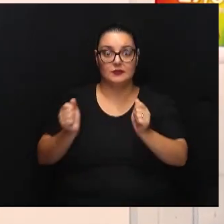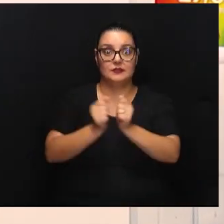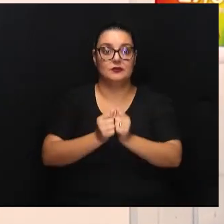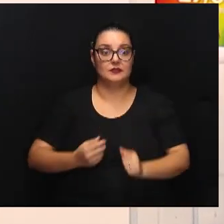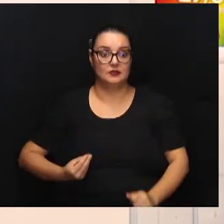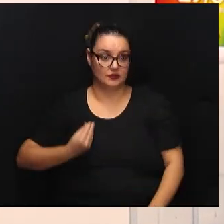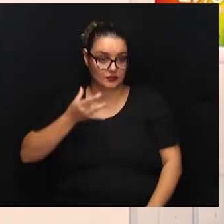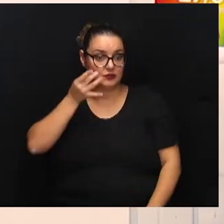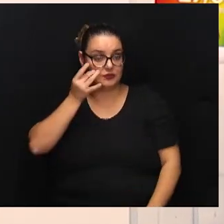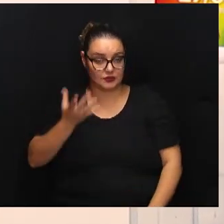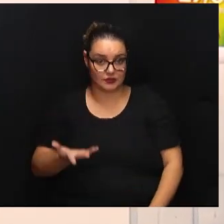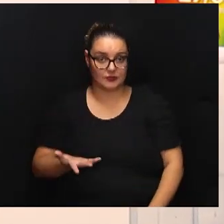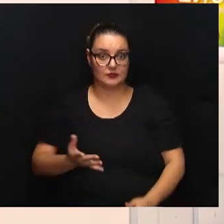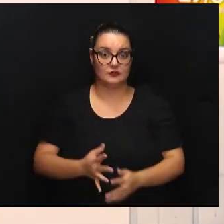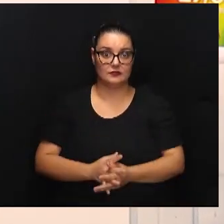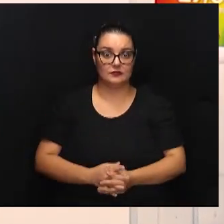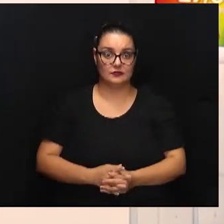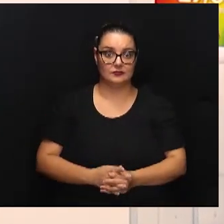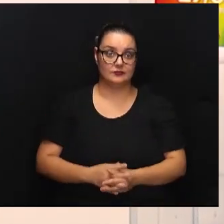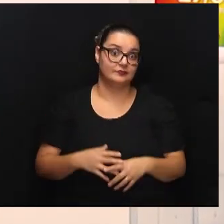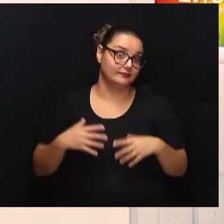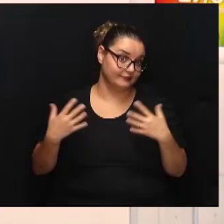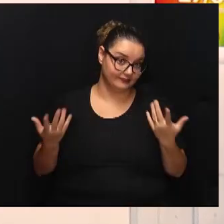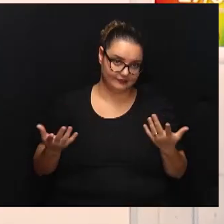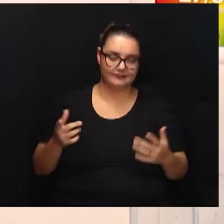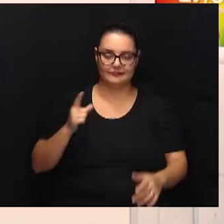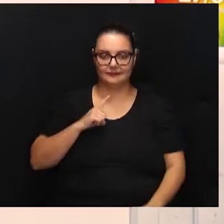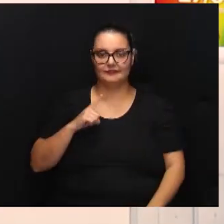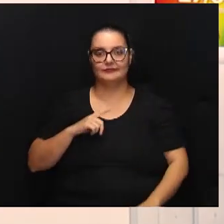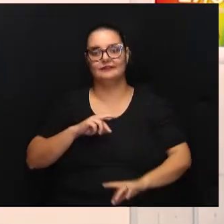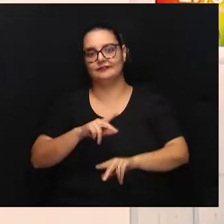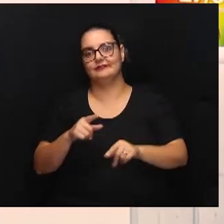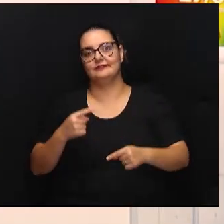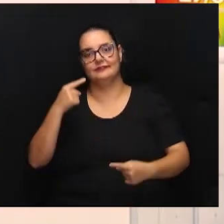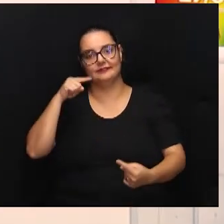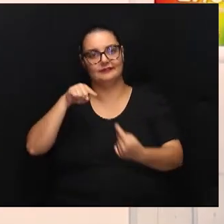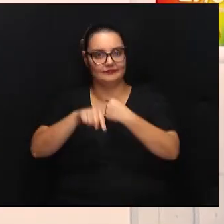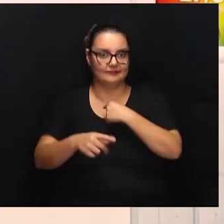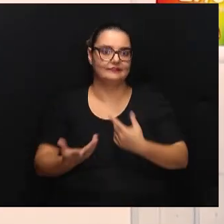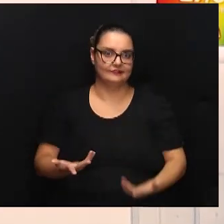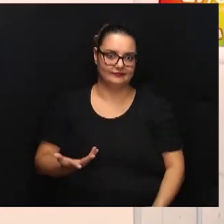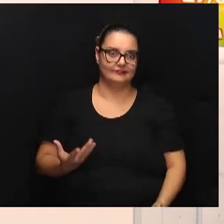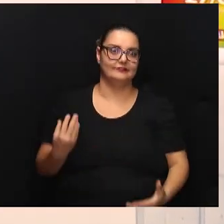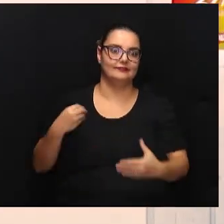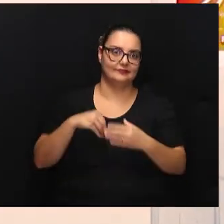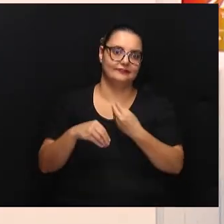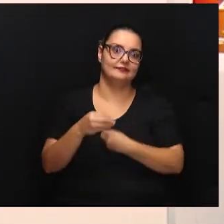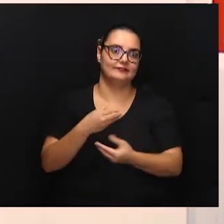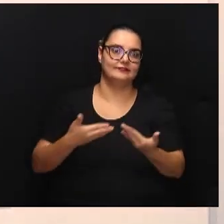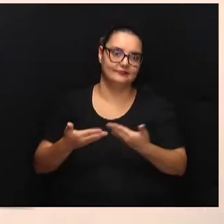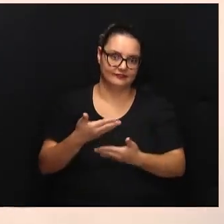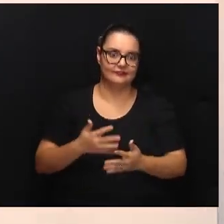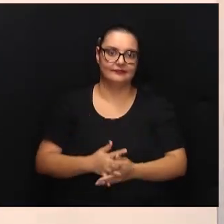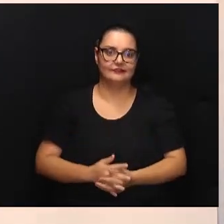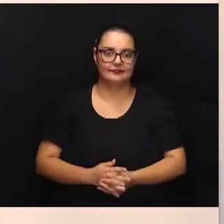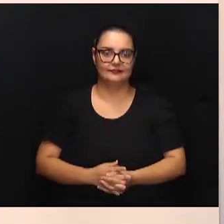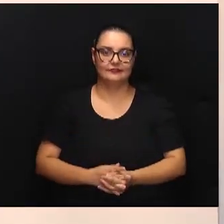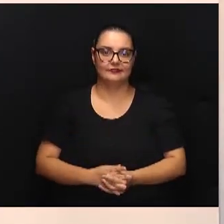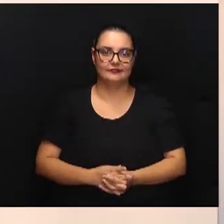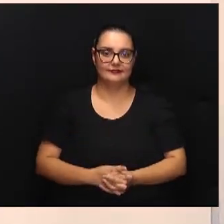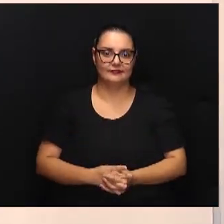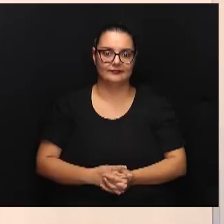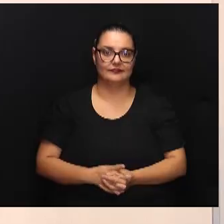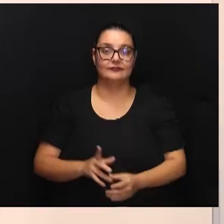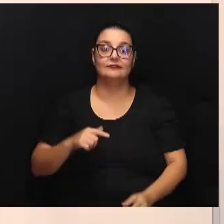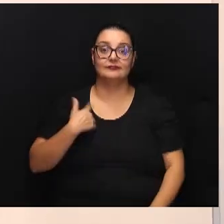enfim, existem bastantes discordâncias assim, internas em relação a isso, mas é para a gente ficar marginalizada em